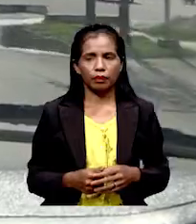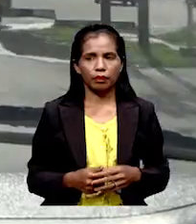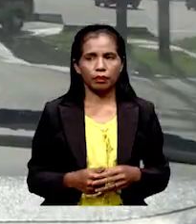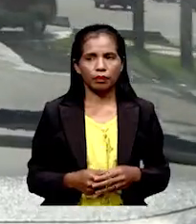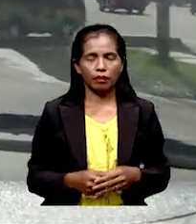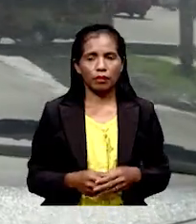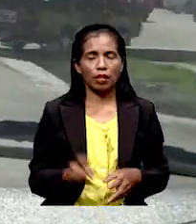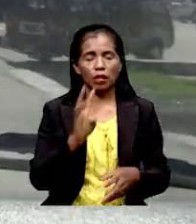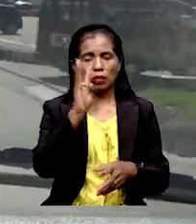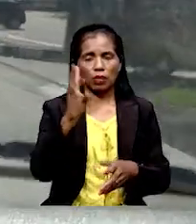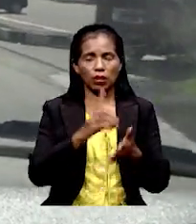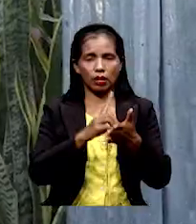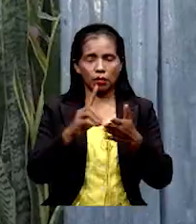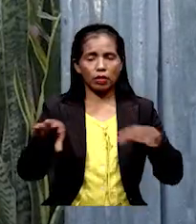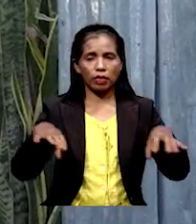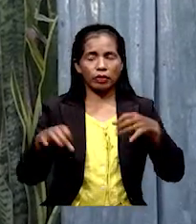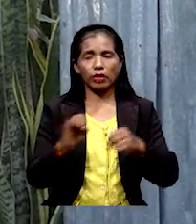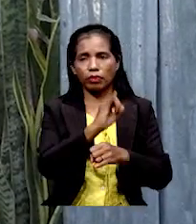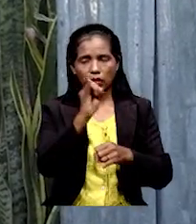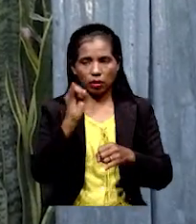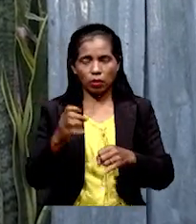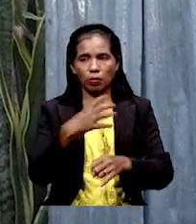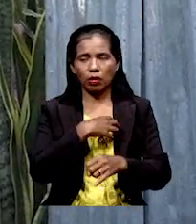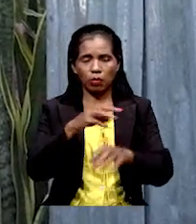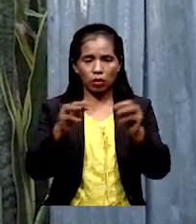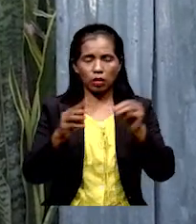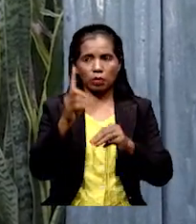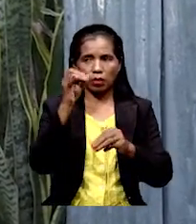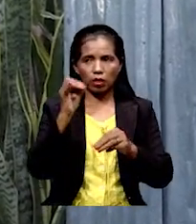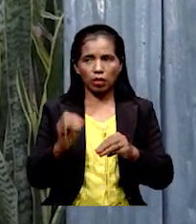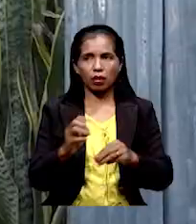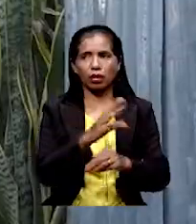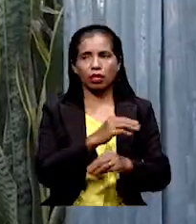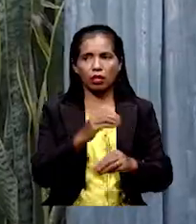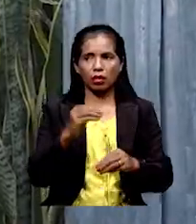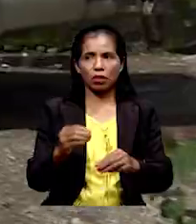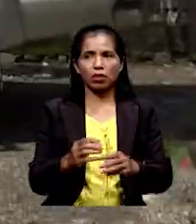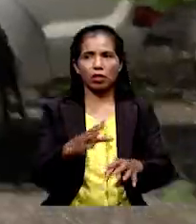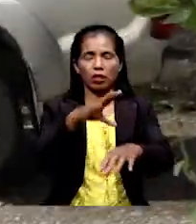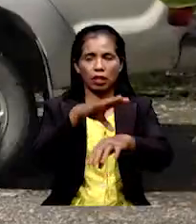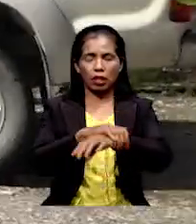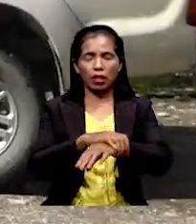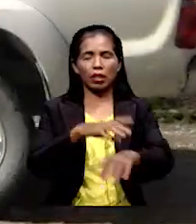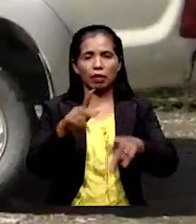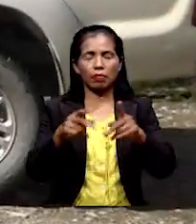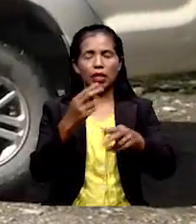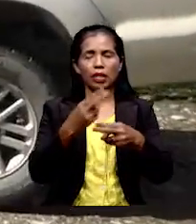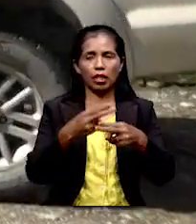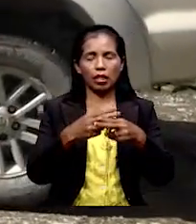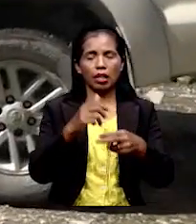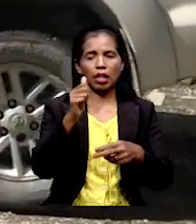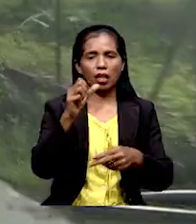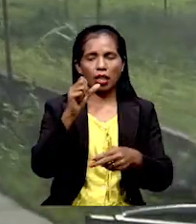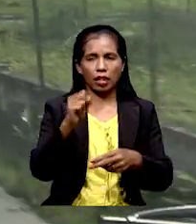Ia quarta semana ne Serviço Investigação Polícia Município Dili executa mandado Tribunal Distrital Dili ho di captura suspeito ho inicial AS iha